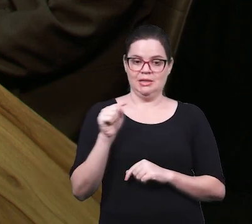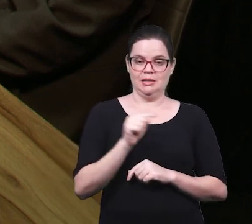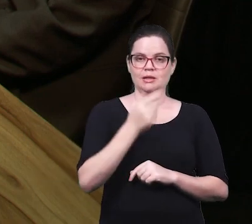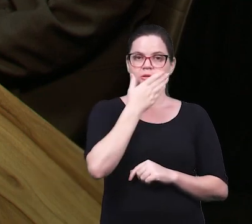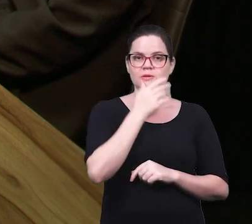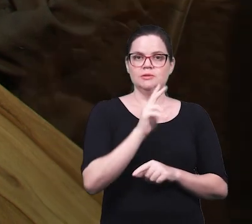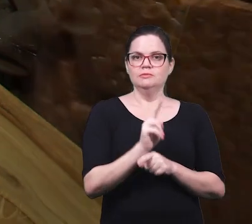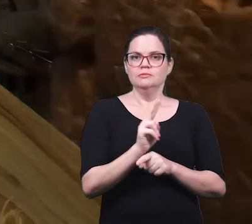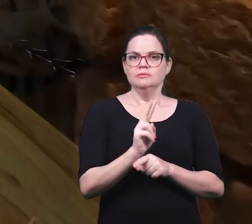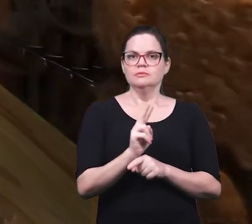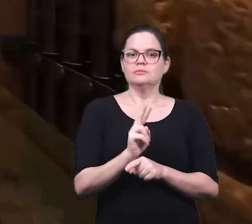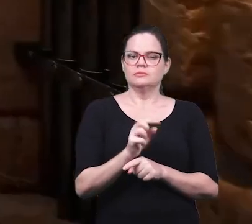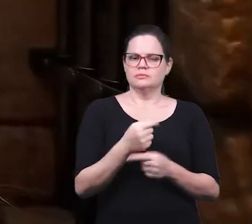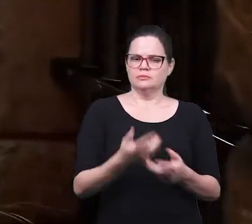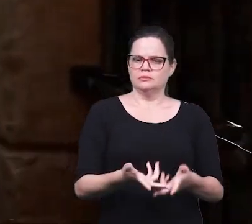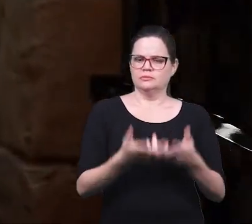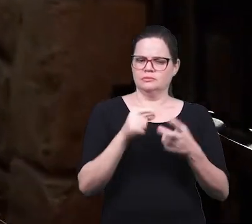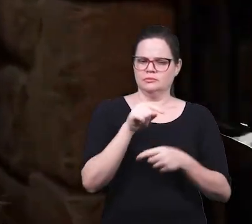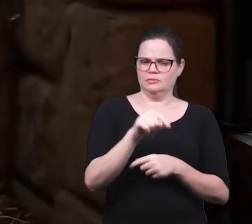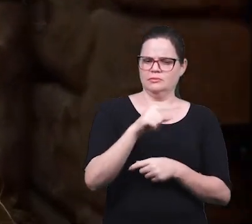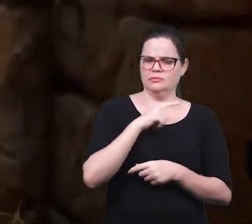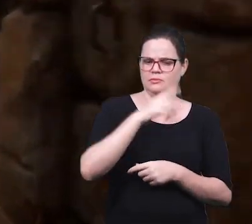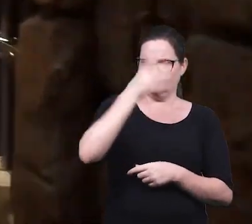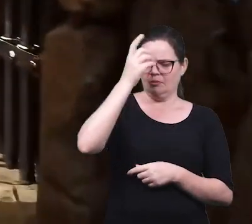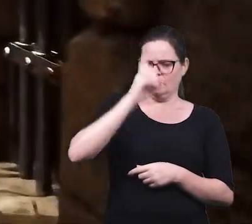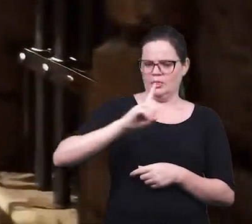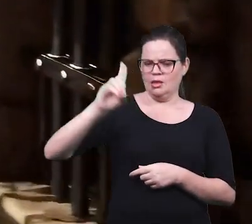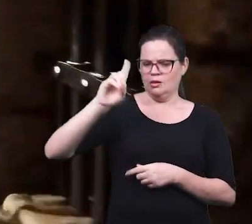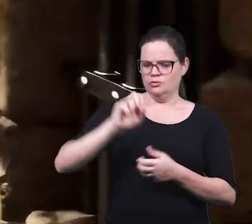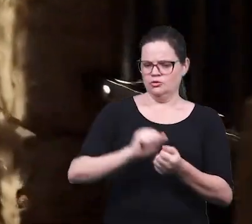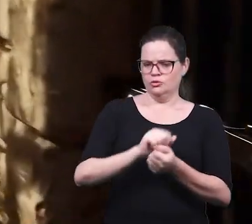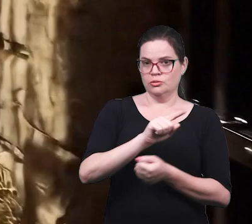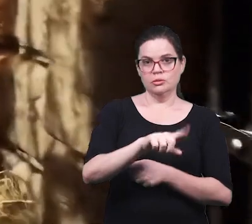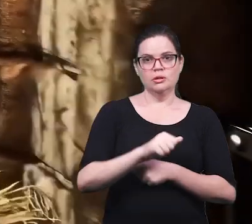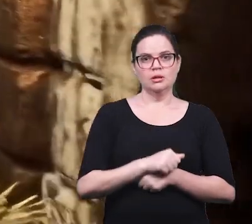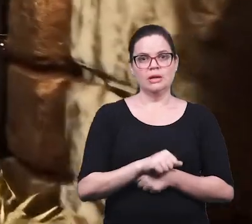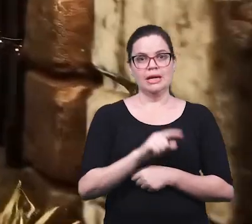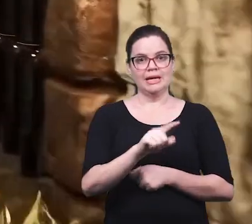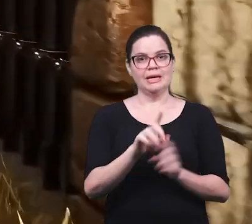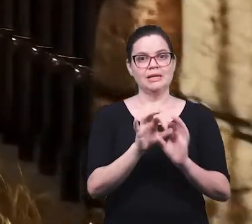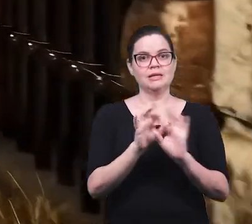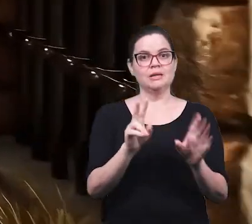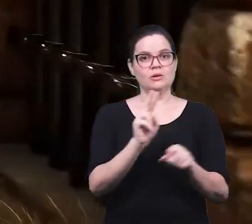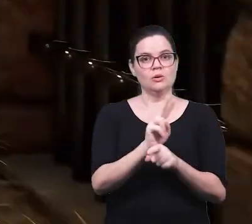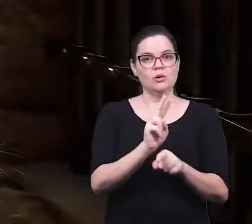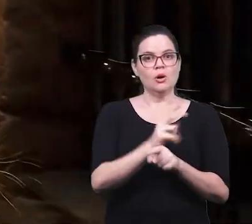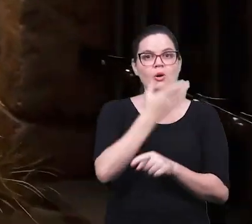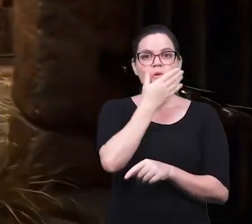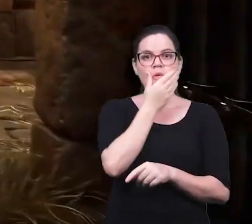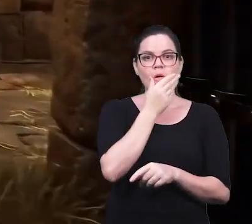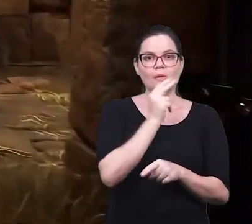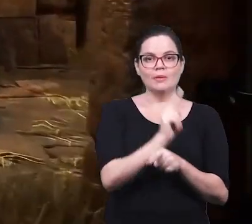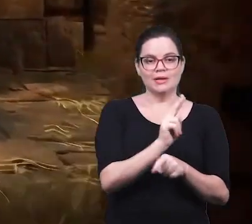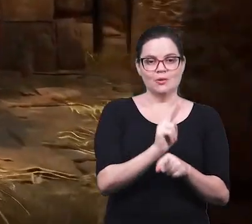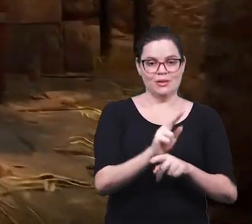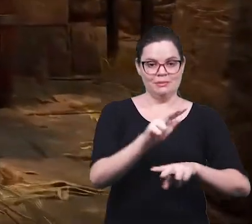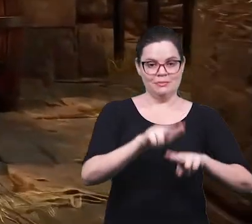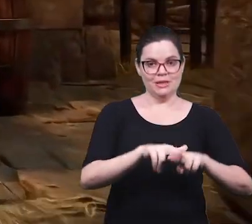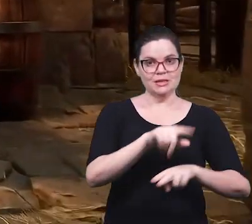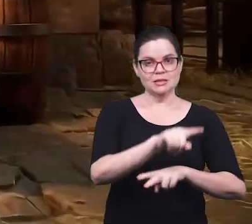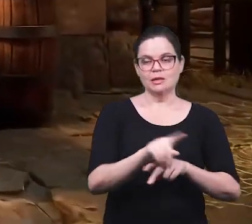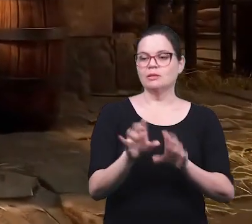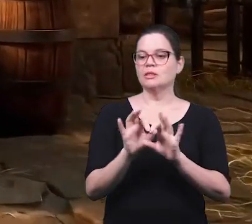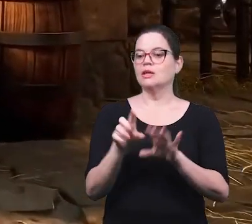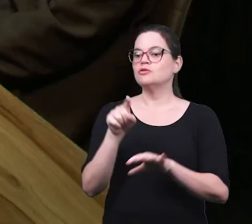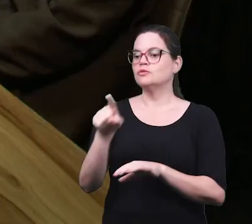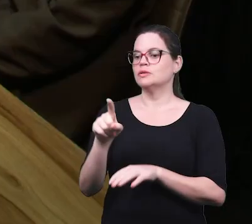começa a ver que Deus estava com ele e ele deixou José cuidar da prisão. Não é isso que a palavra diz? Isso aí, ele administrou aquela